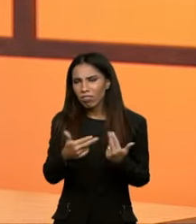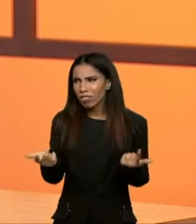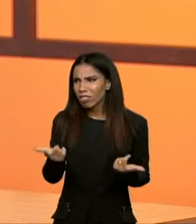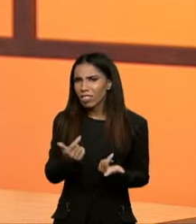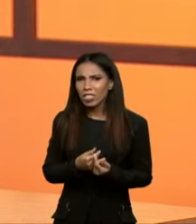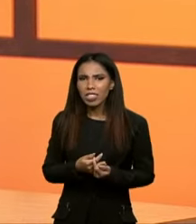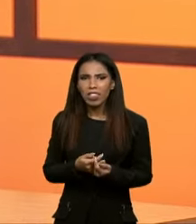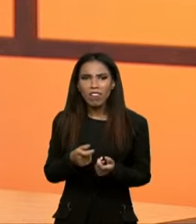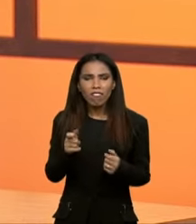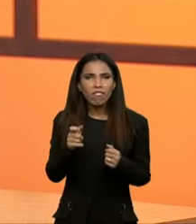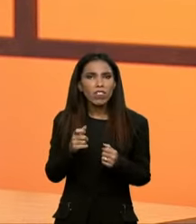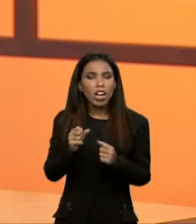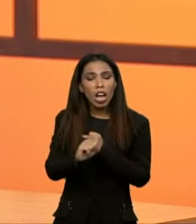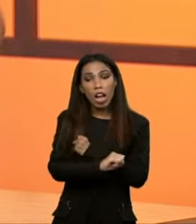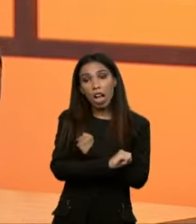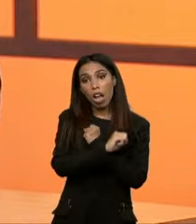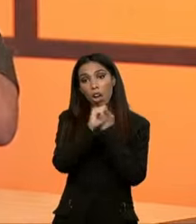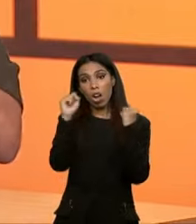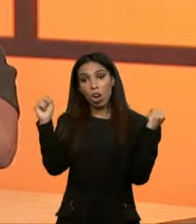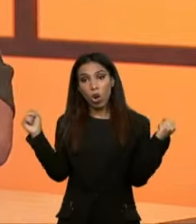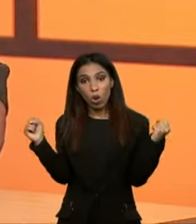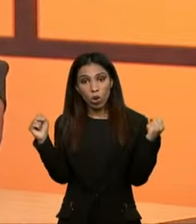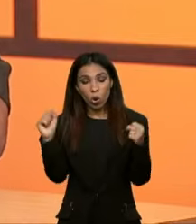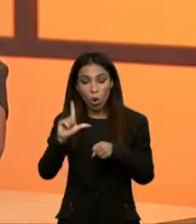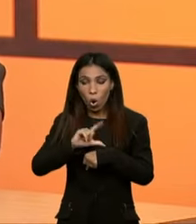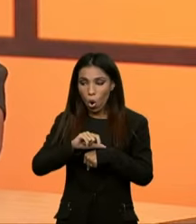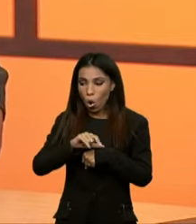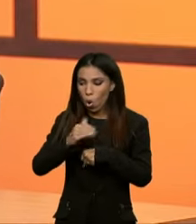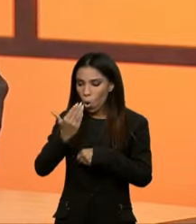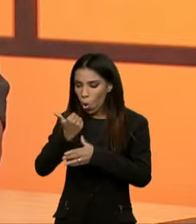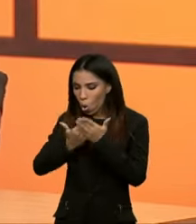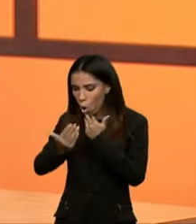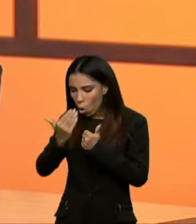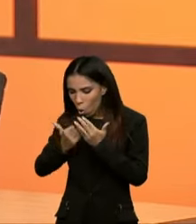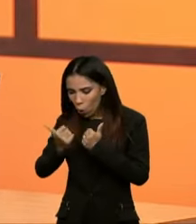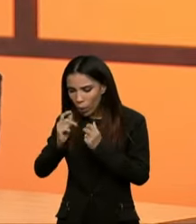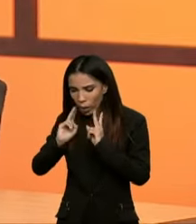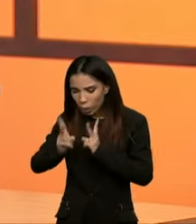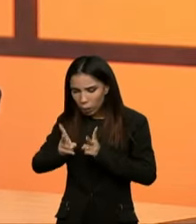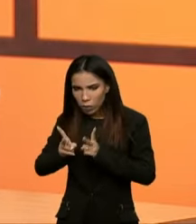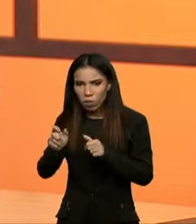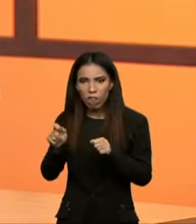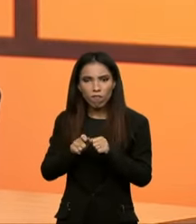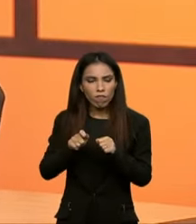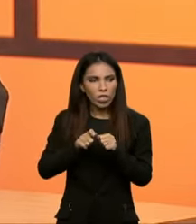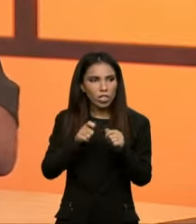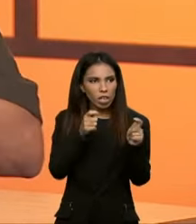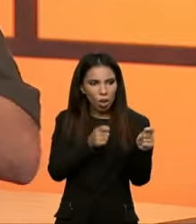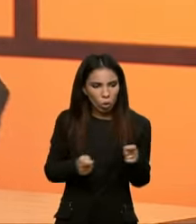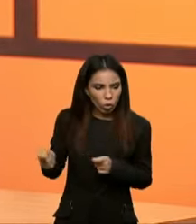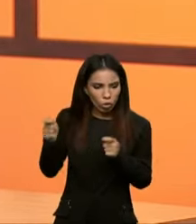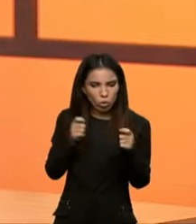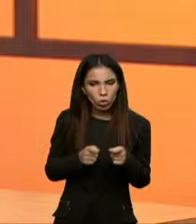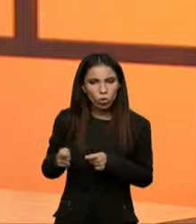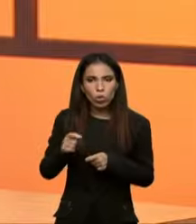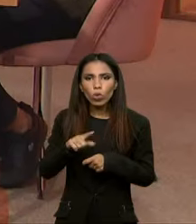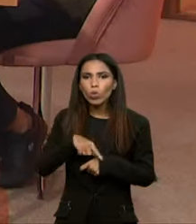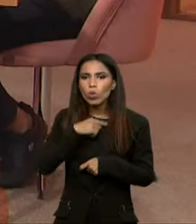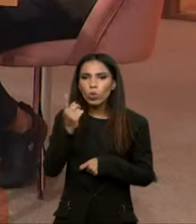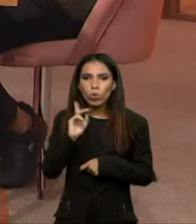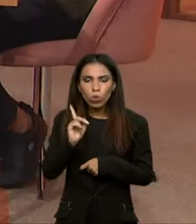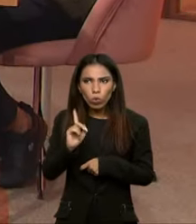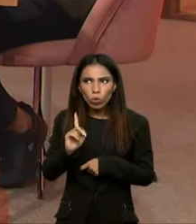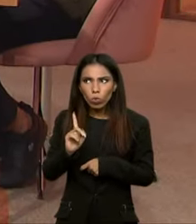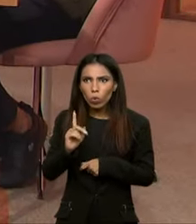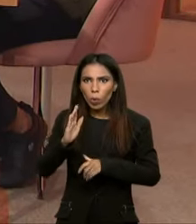que fazem no dia a dia, não acordam naquela hora para comer aquela mesma comida, para fazer aquilo que faz na rotina. Então não consegue mais responder